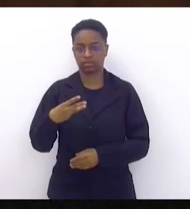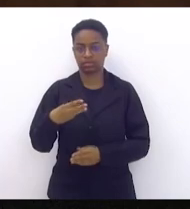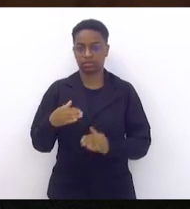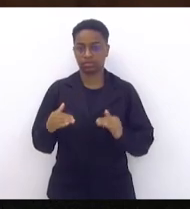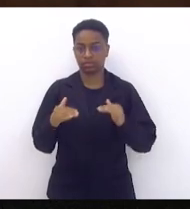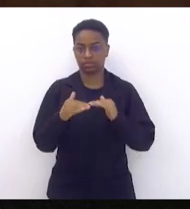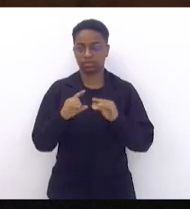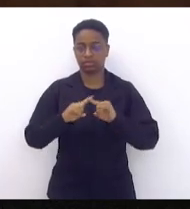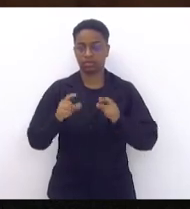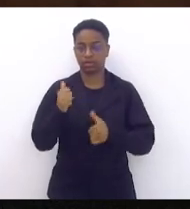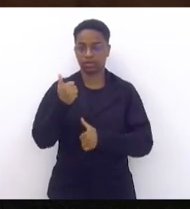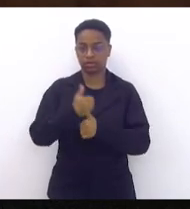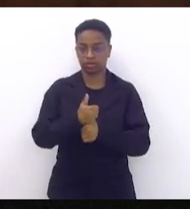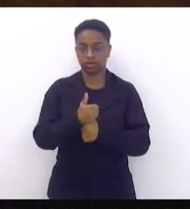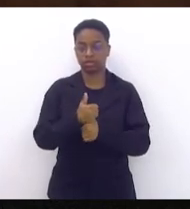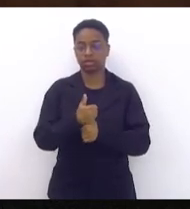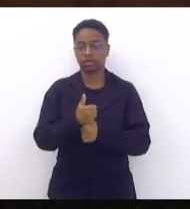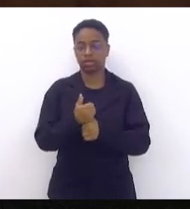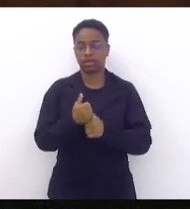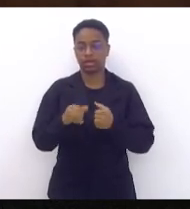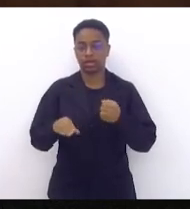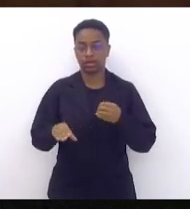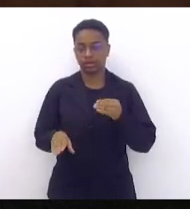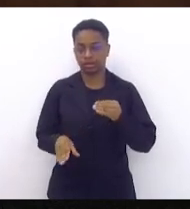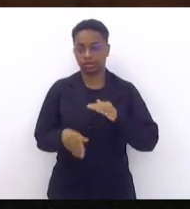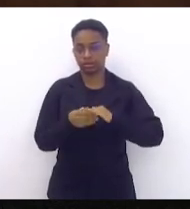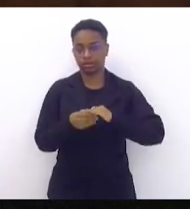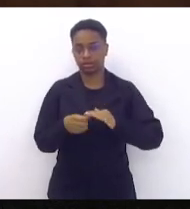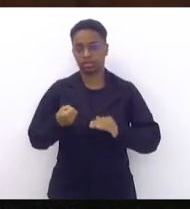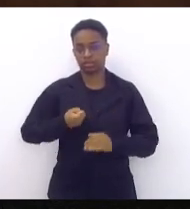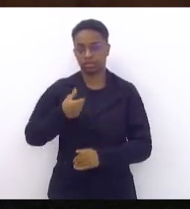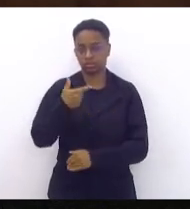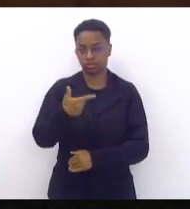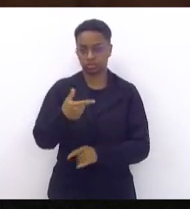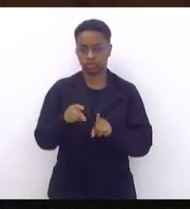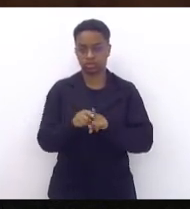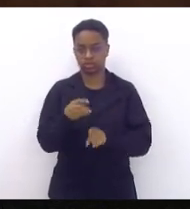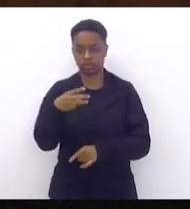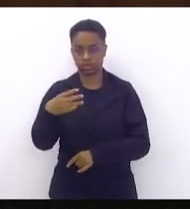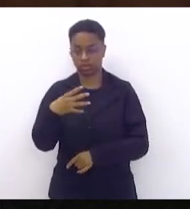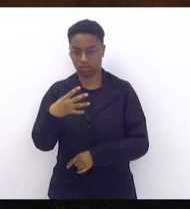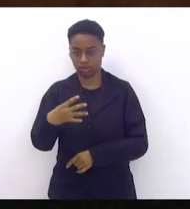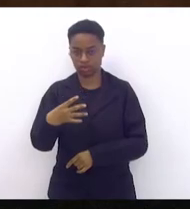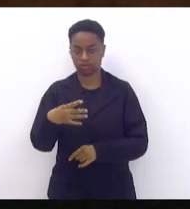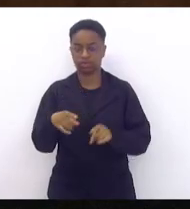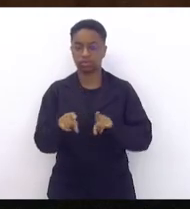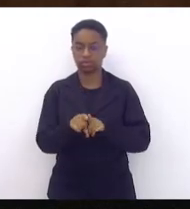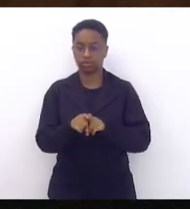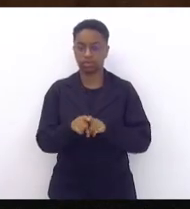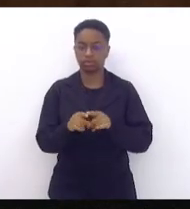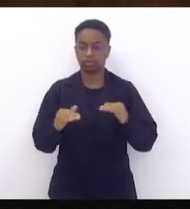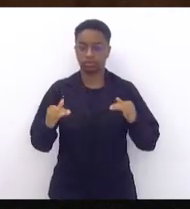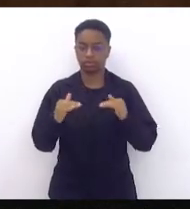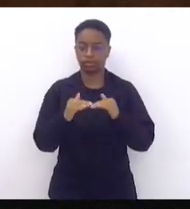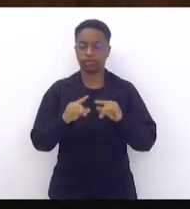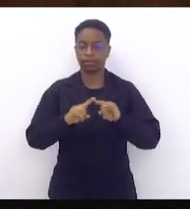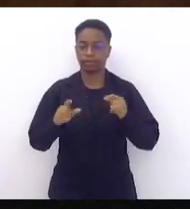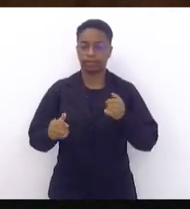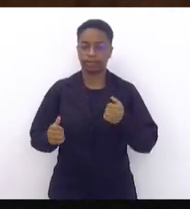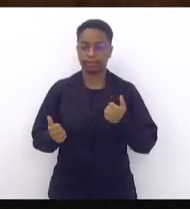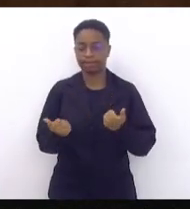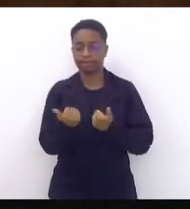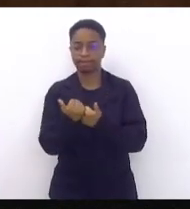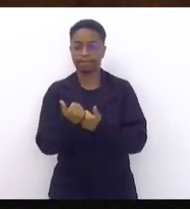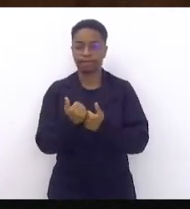com subemenda aglutinativa às emendas números 2 e 4, favorável com subemenda às emendas números 1